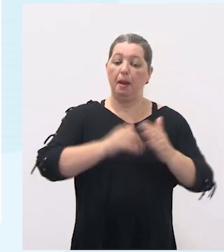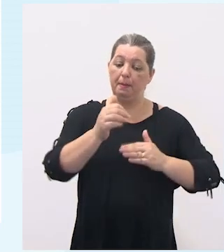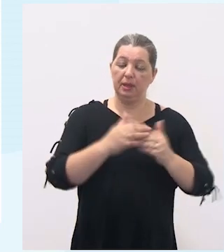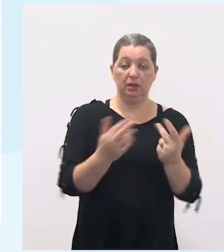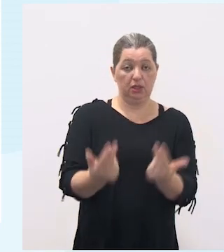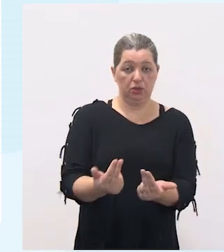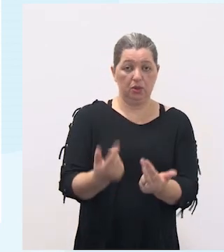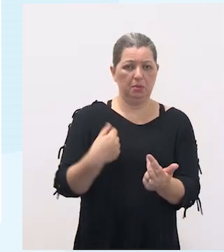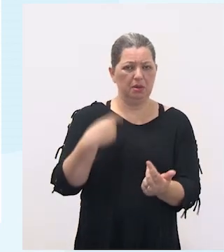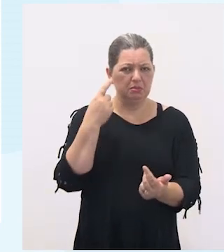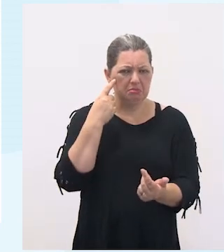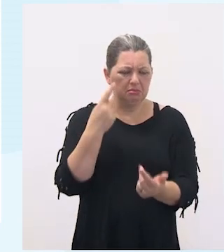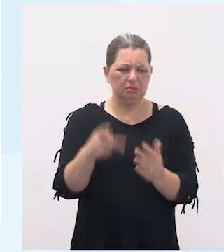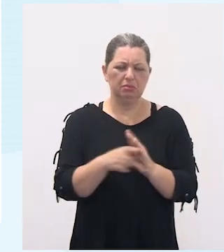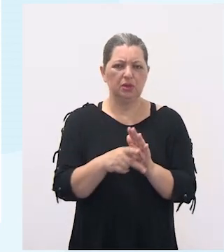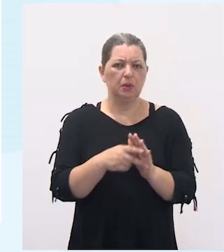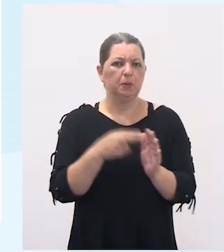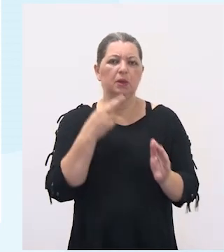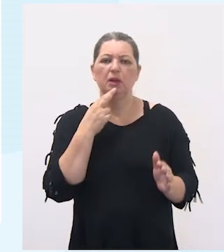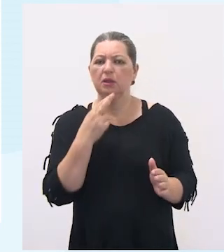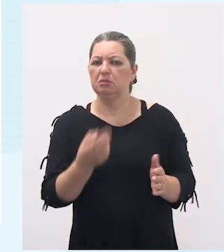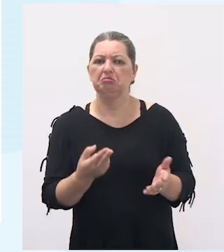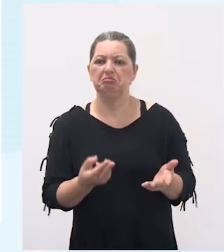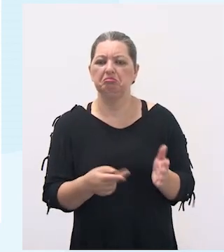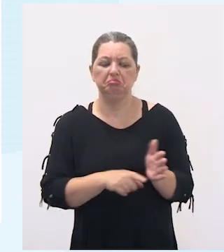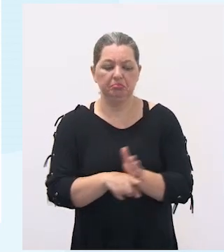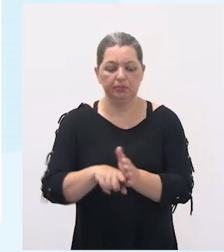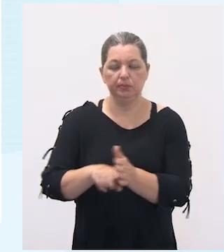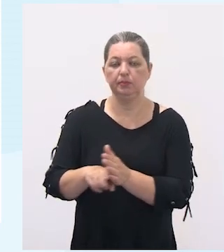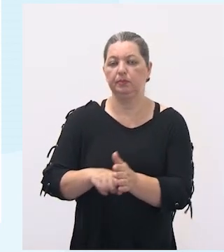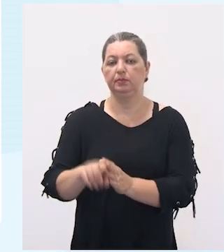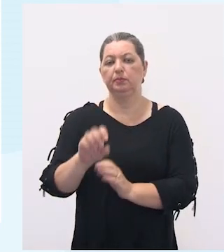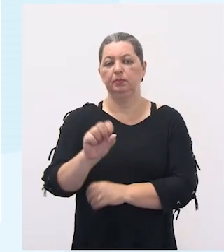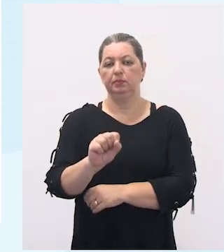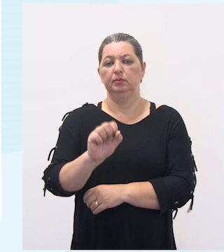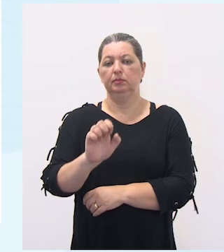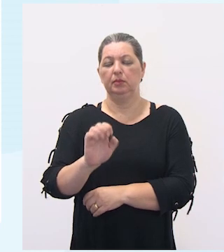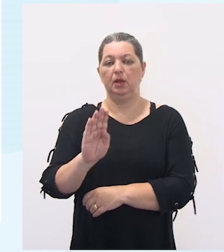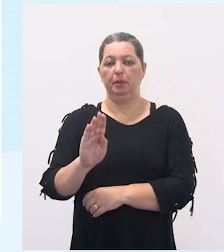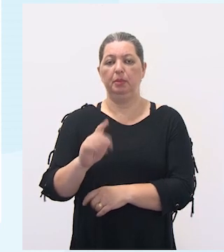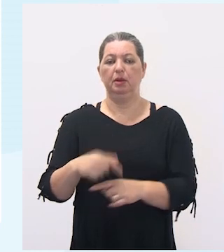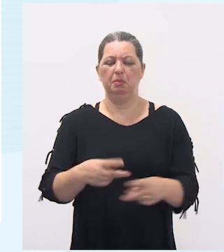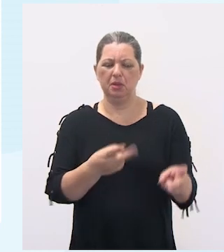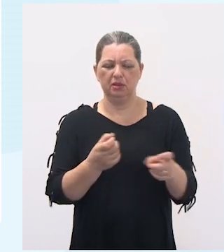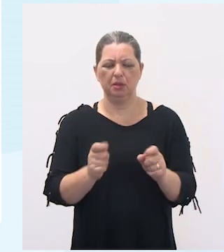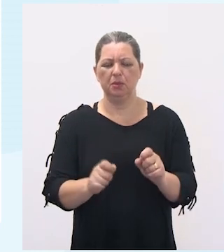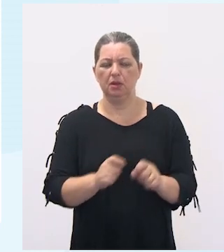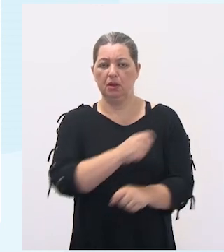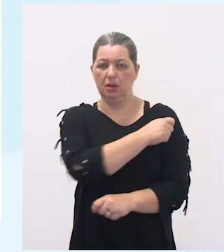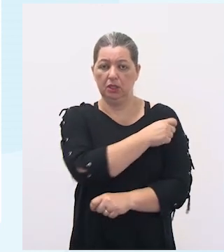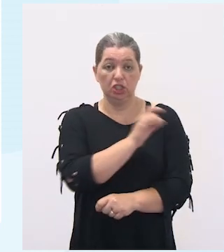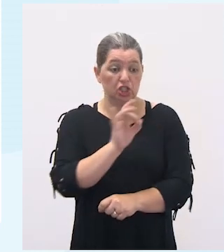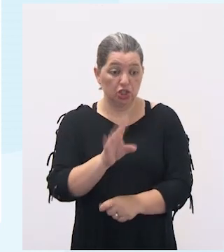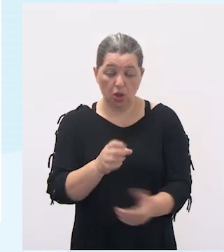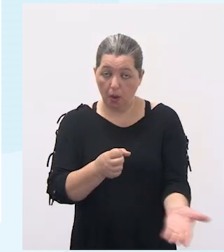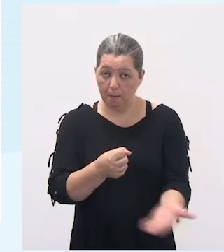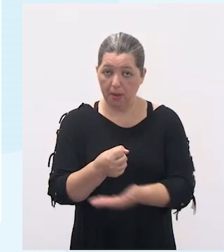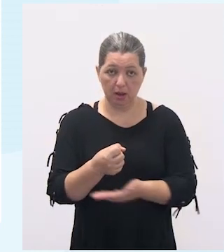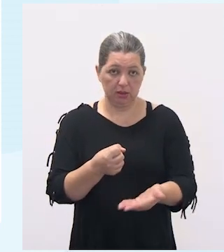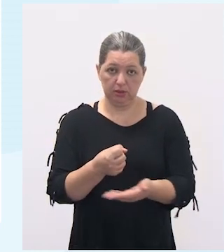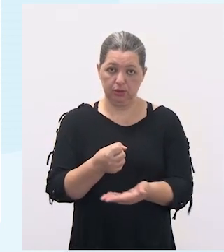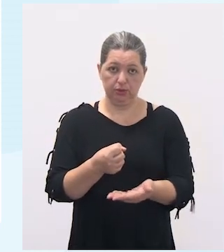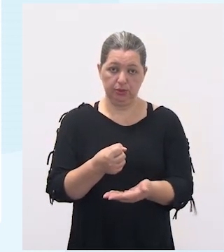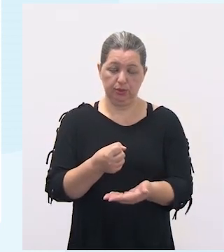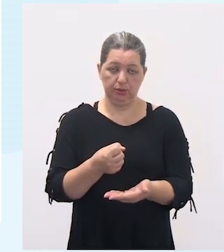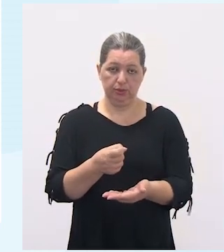Então, quando você olha para o resultado do SAEB, por exemplo, você percebe se o seu aluno ele é um aluno que está aprendendo só o básico, que ele